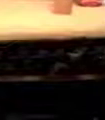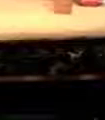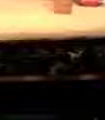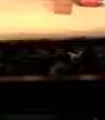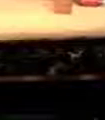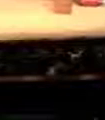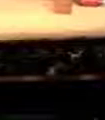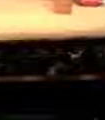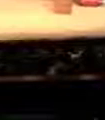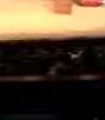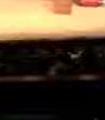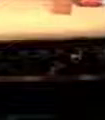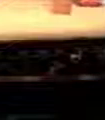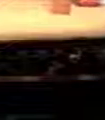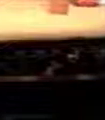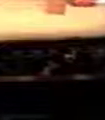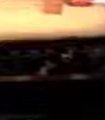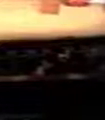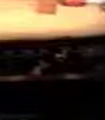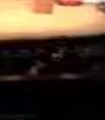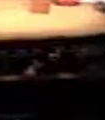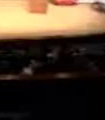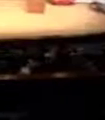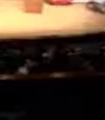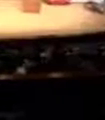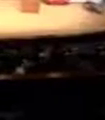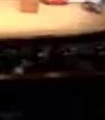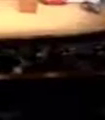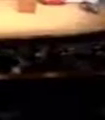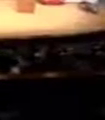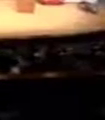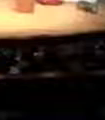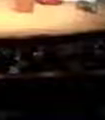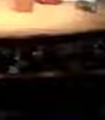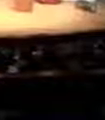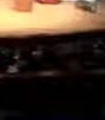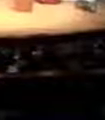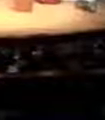Ser a Deus é assumir a incerteza sobre o que acontecerá.